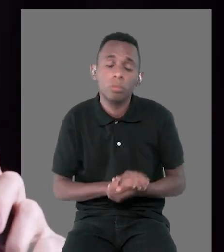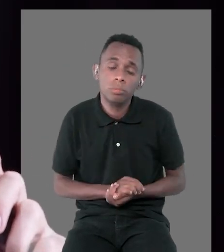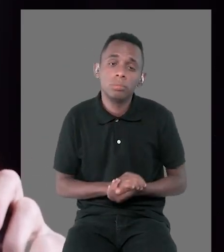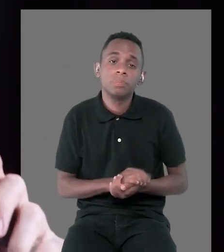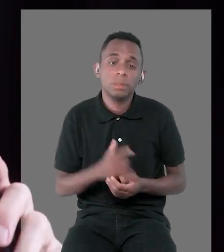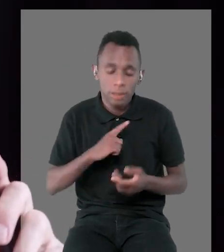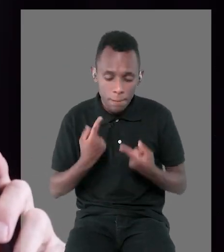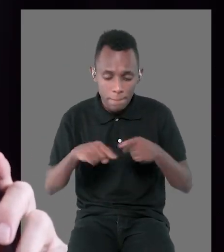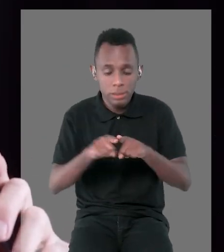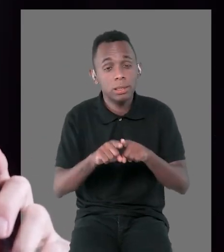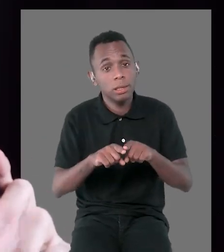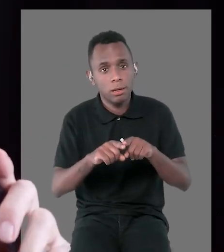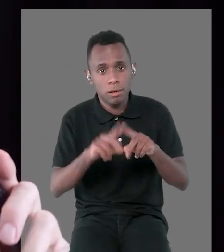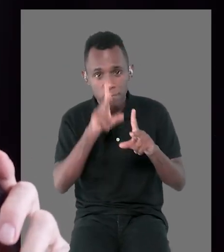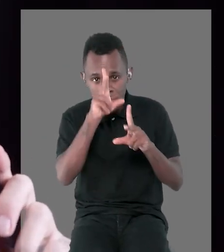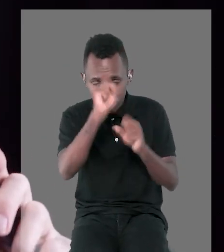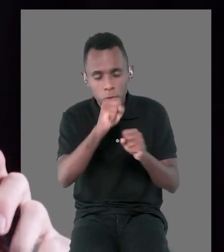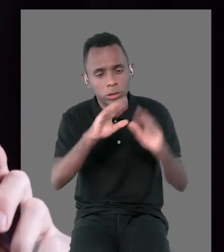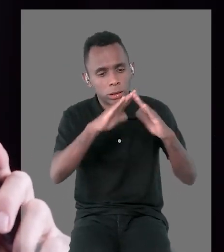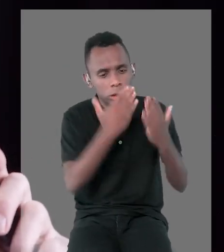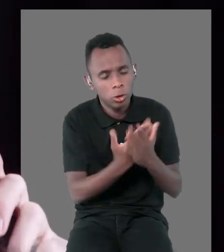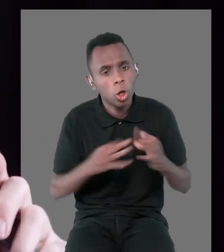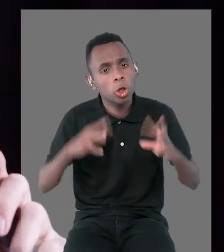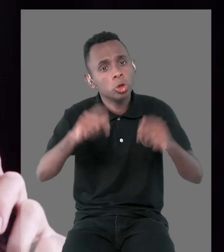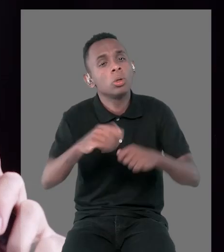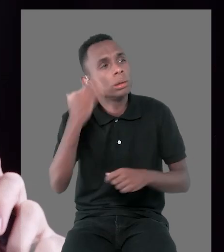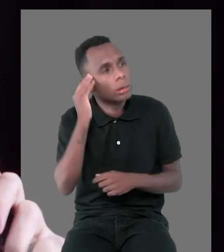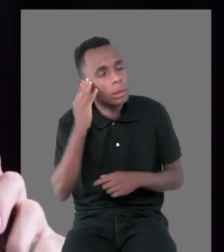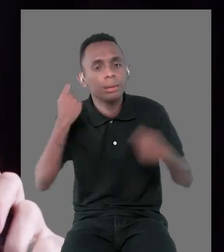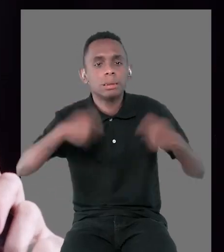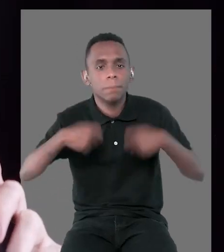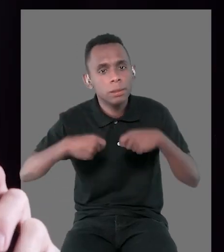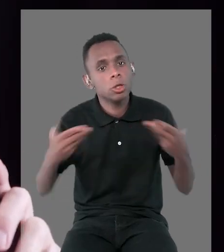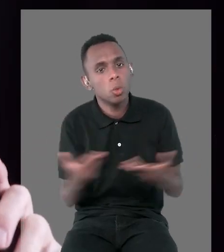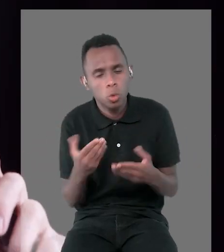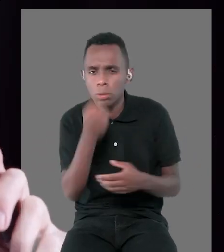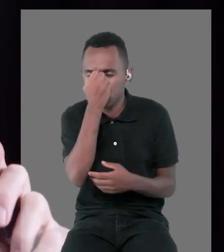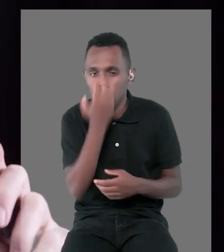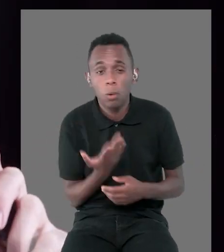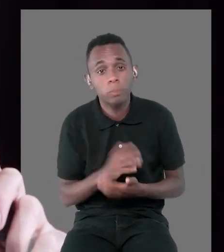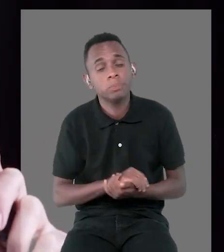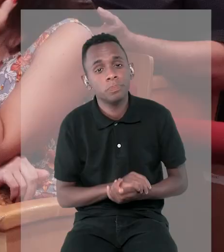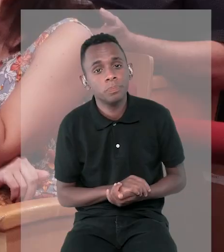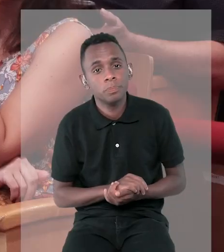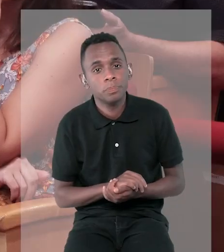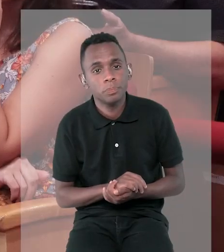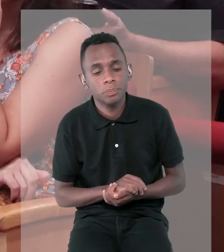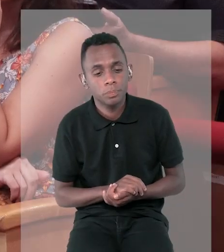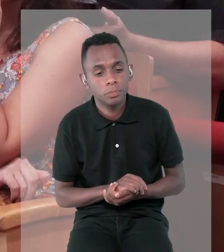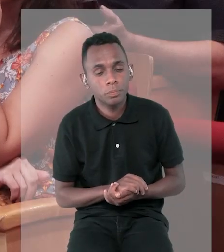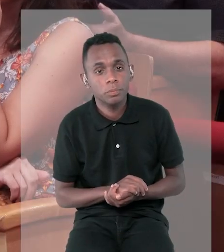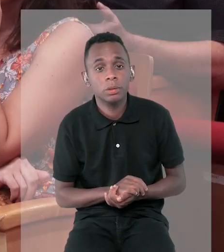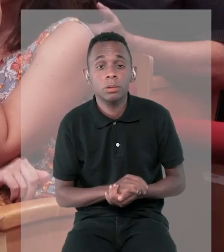gente tem uma parceria muito forte com as escolas, todo mundo entende essa necessidade hoje, isso é muito bom, e